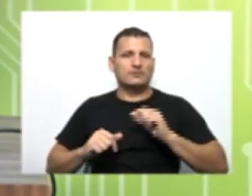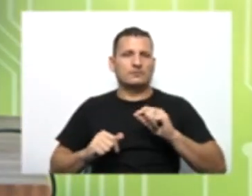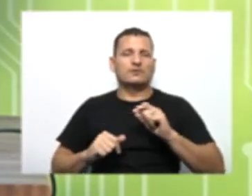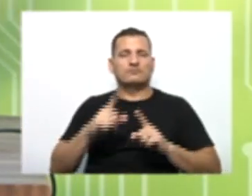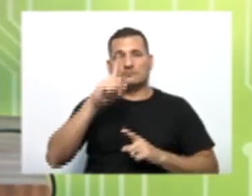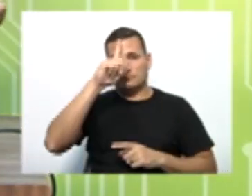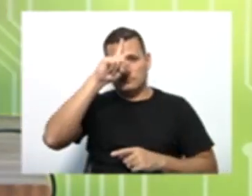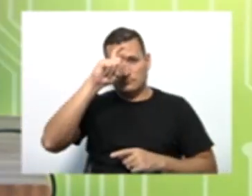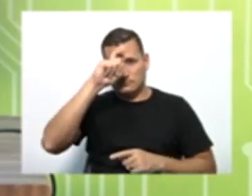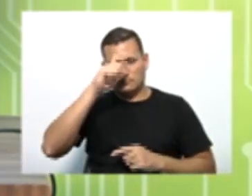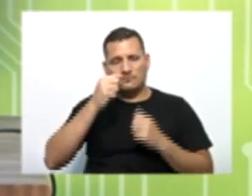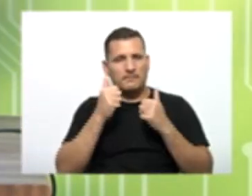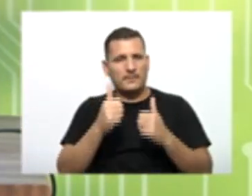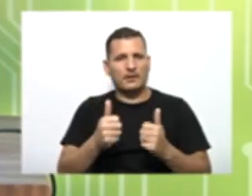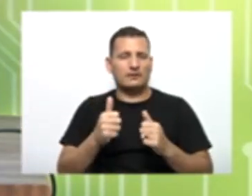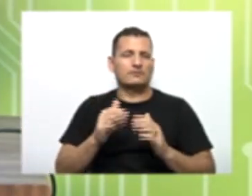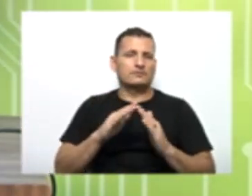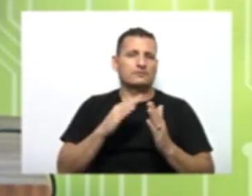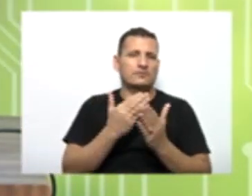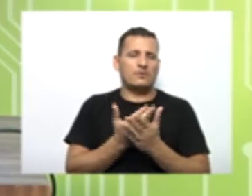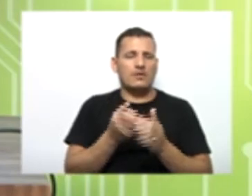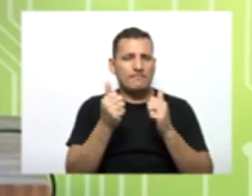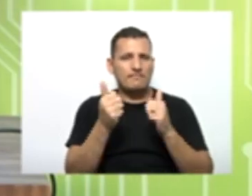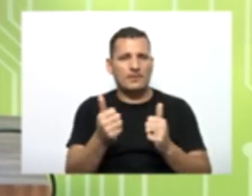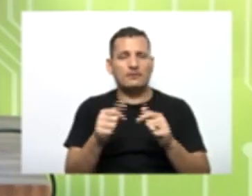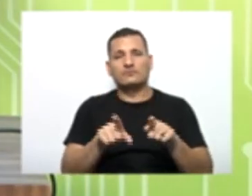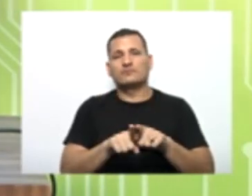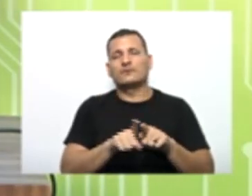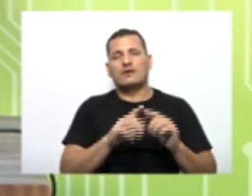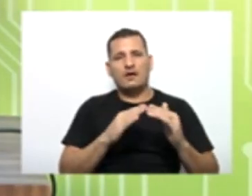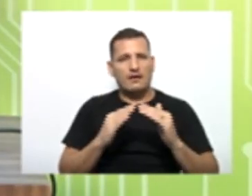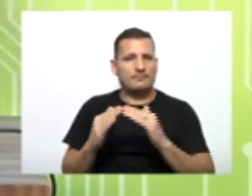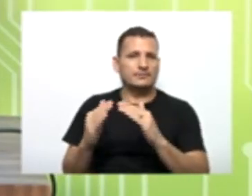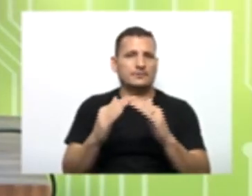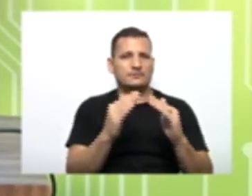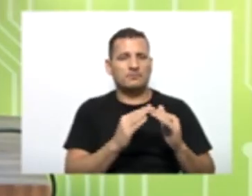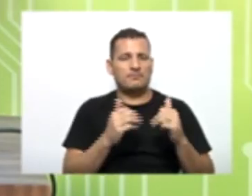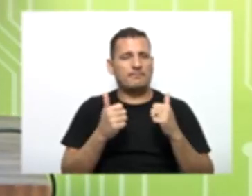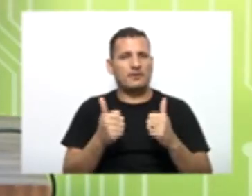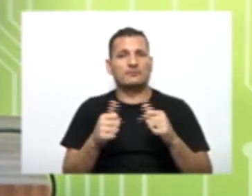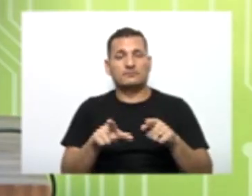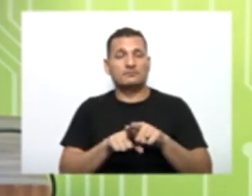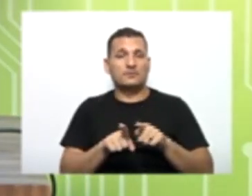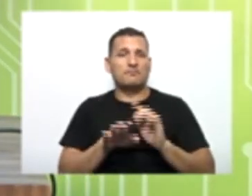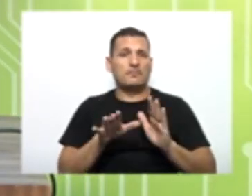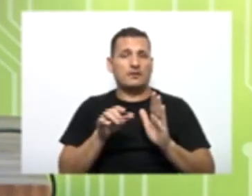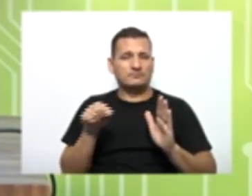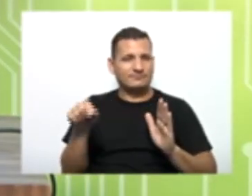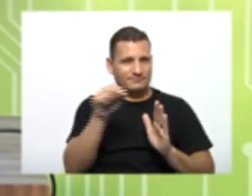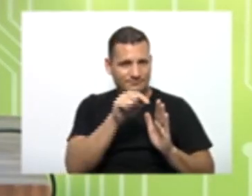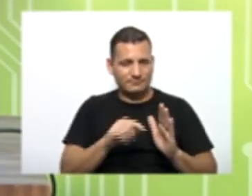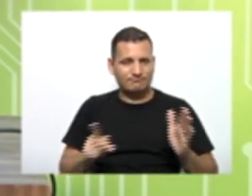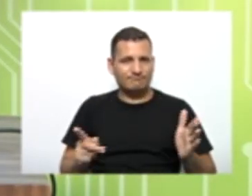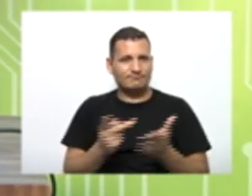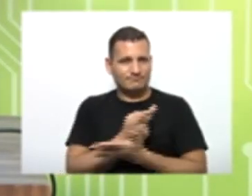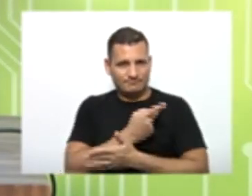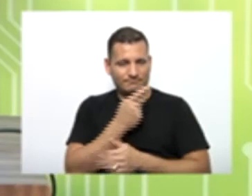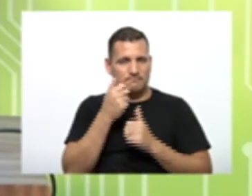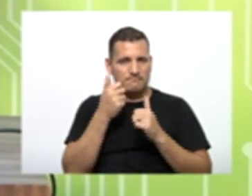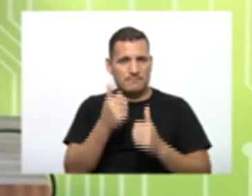e oficial. Então, as pessoas elas eram passivas. Esse Estado liberal não permitia que a